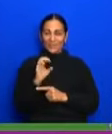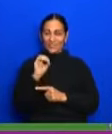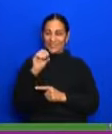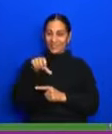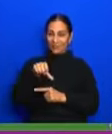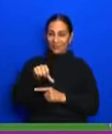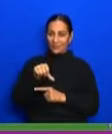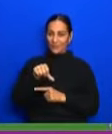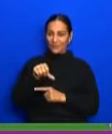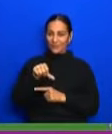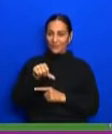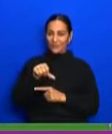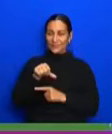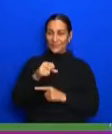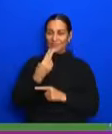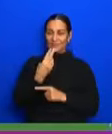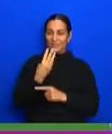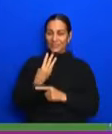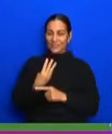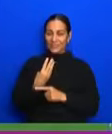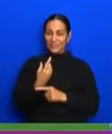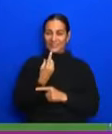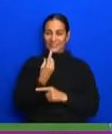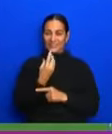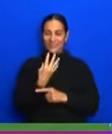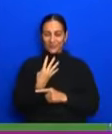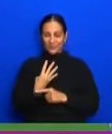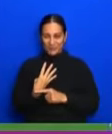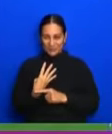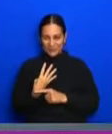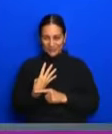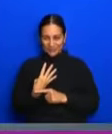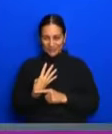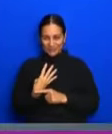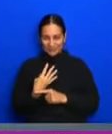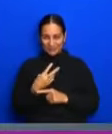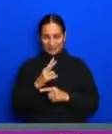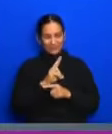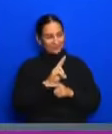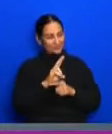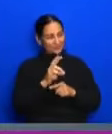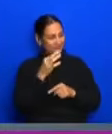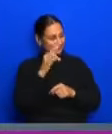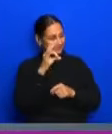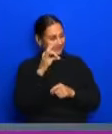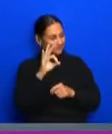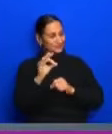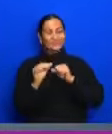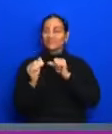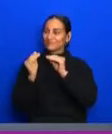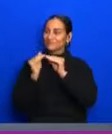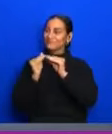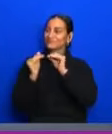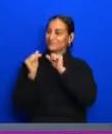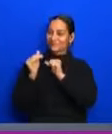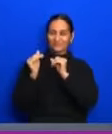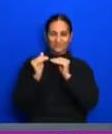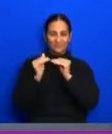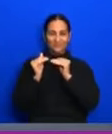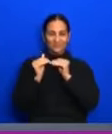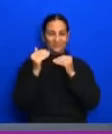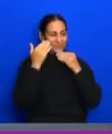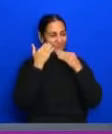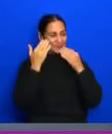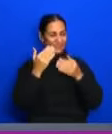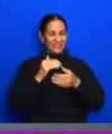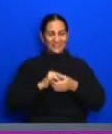20, 09, 23 e 14. Auditores, confirmam? Sim, confirma. Sim,